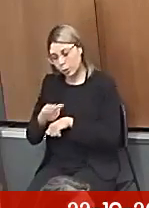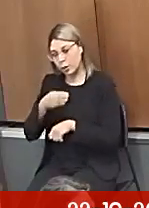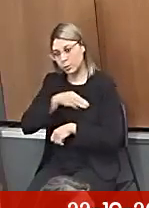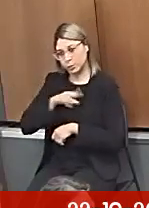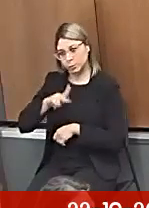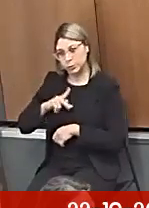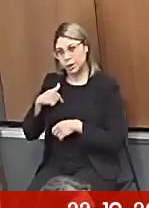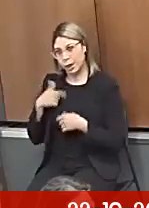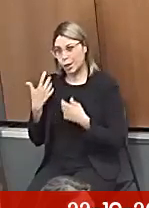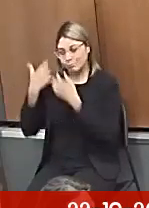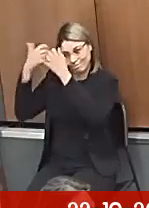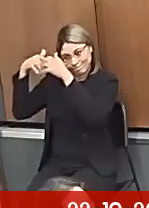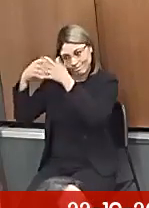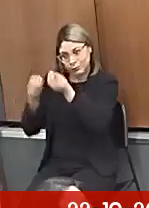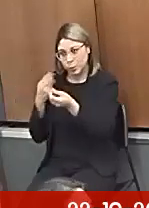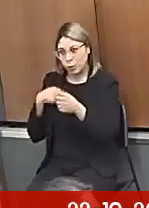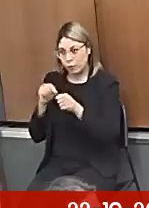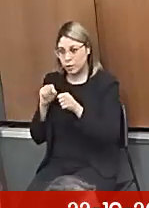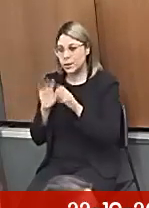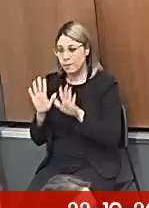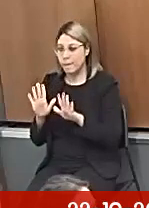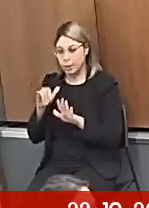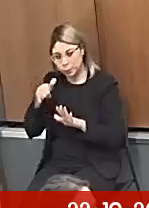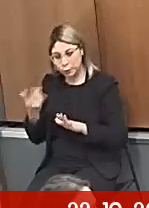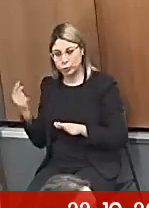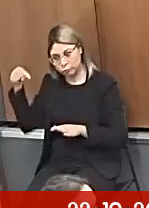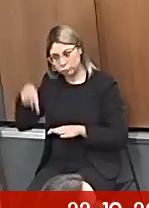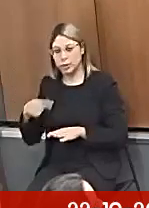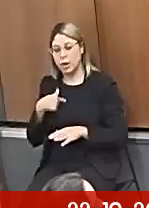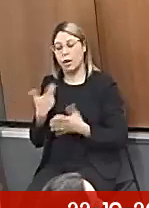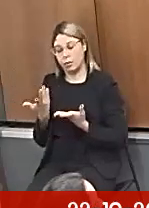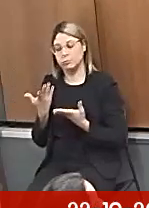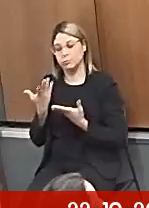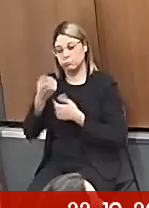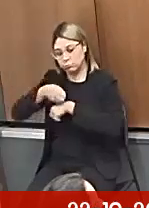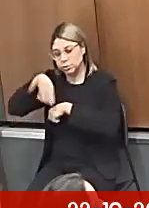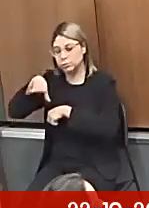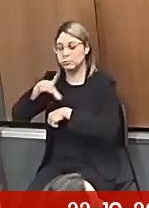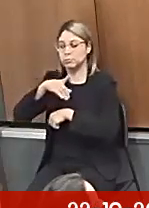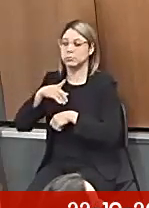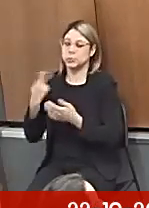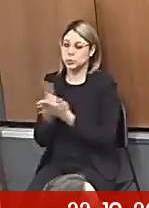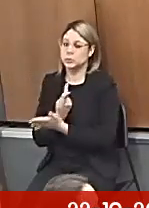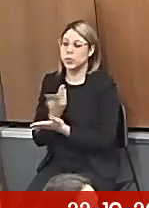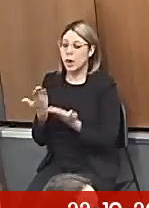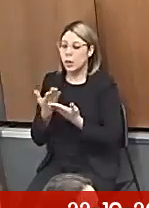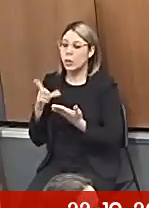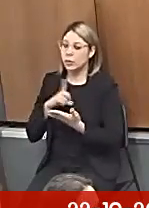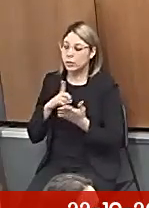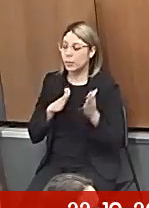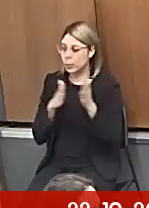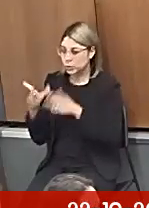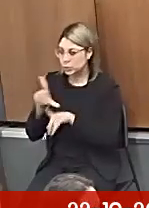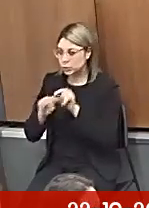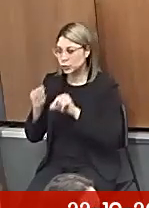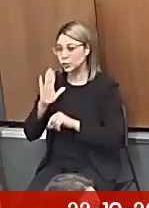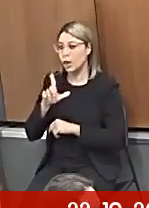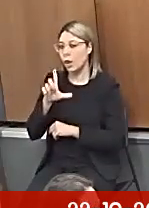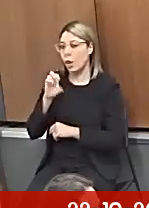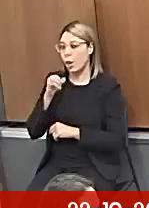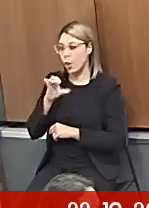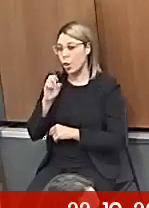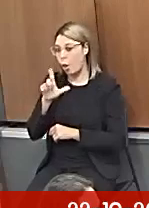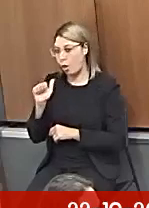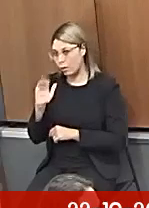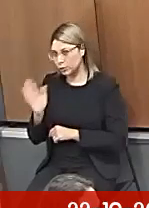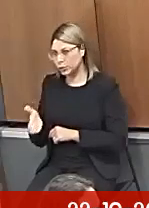ainda pensando o que eu vou fazer, entendeu? Mas como surgiu essa oportunidade de vir aqui, estou relatando aqui. E agora ele está fazendo processo seletivo, fez no Loyola